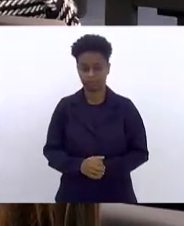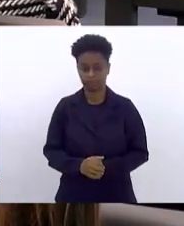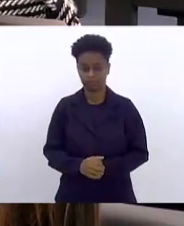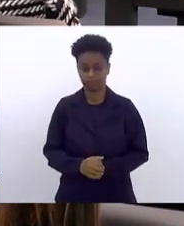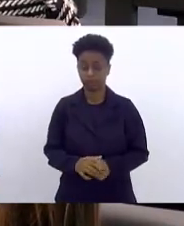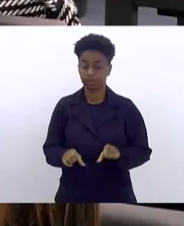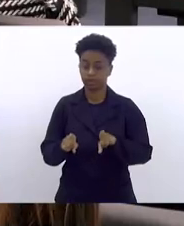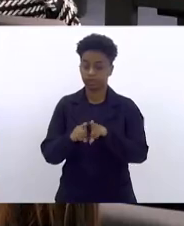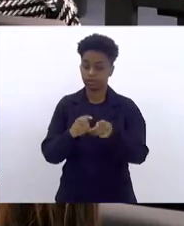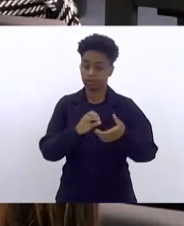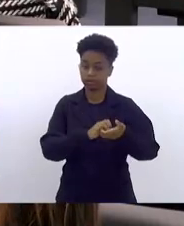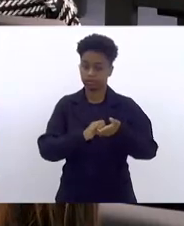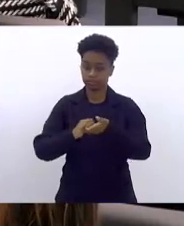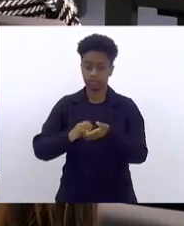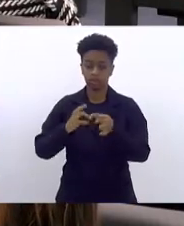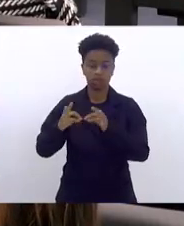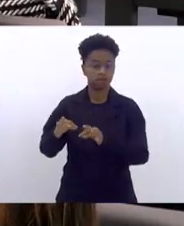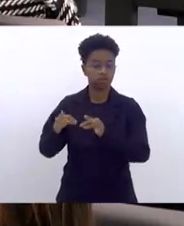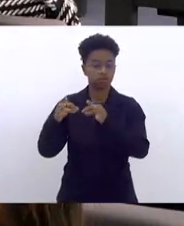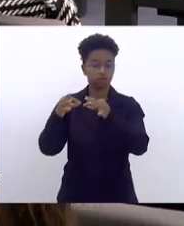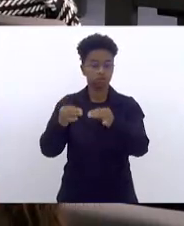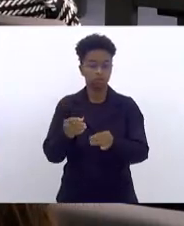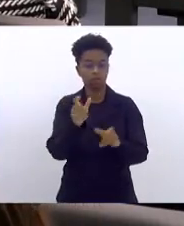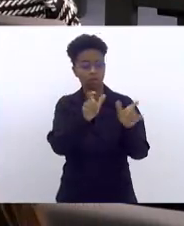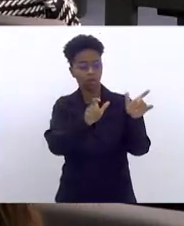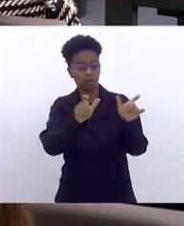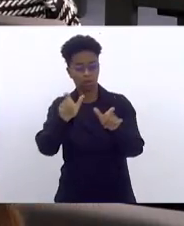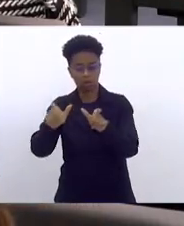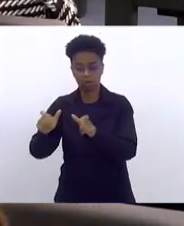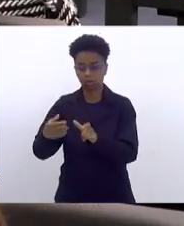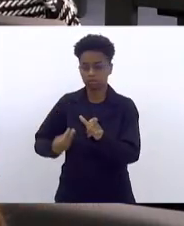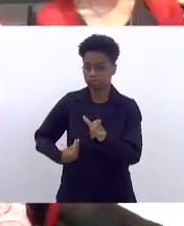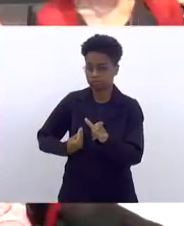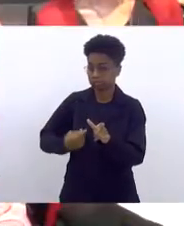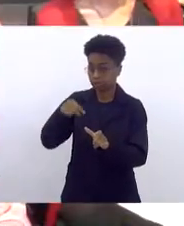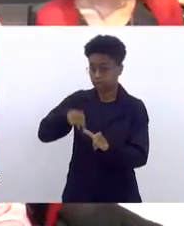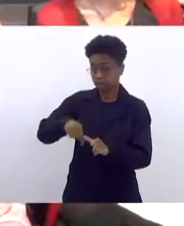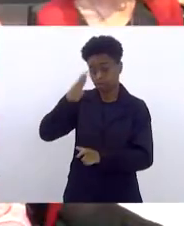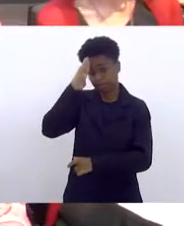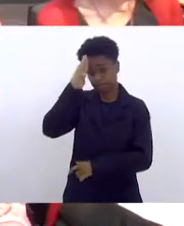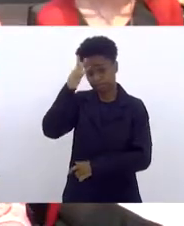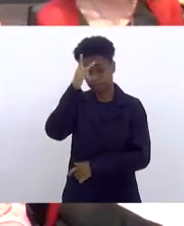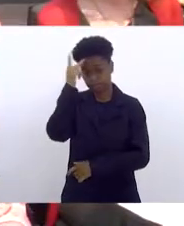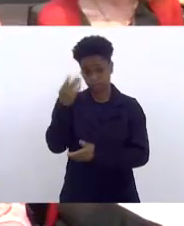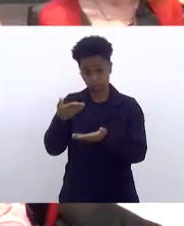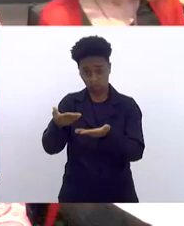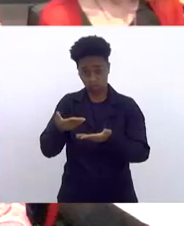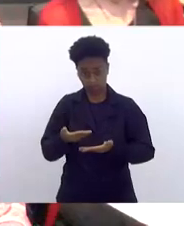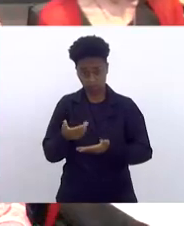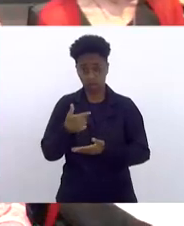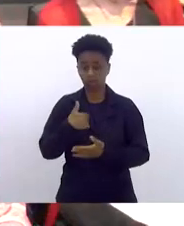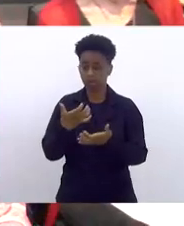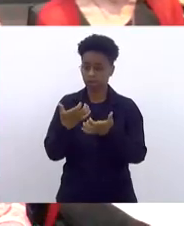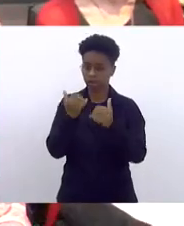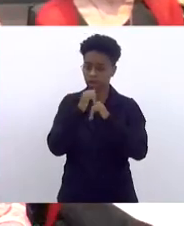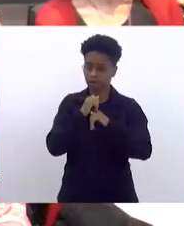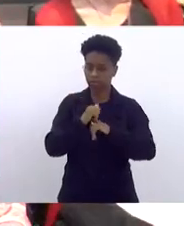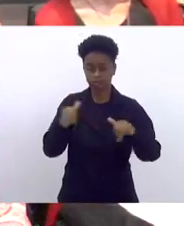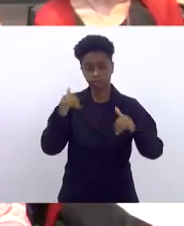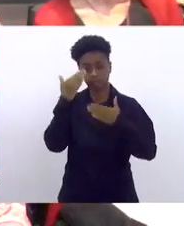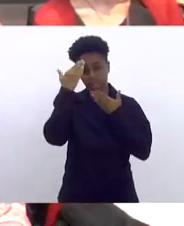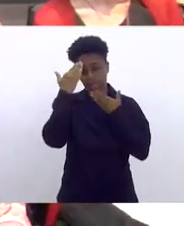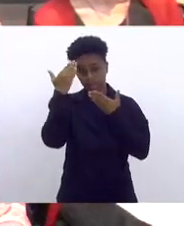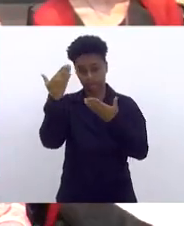saudar a todos que estão aqui em especial os convidados eu gostaria de agradecer